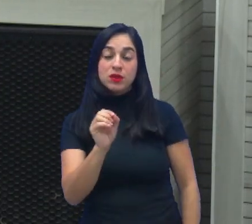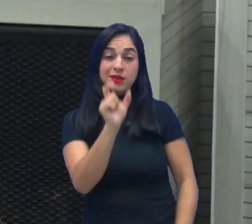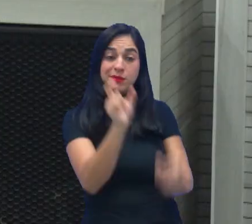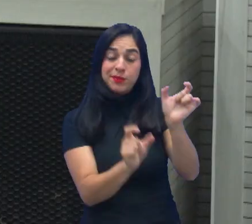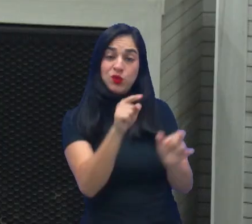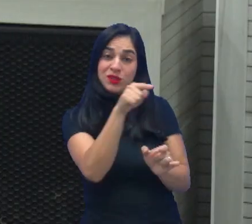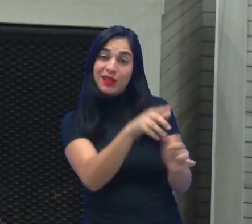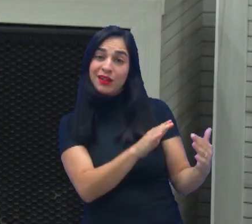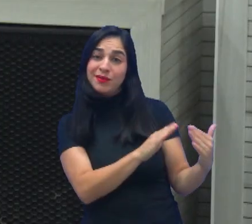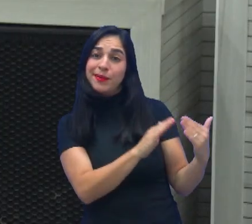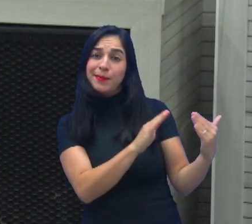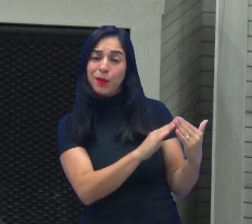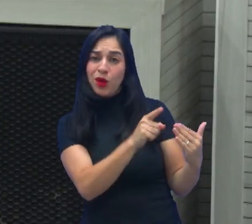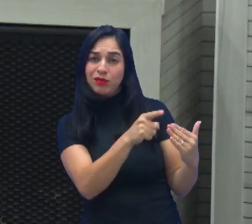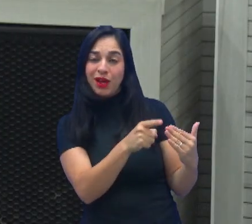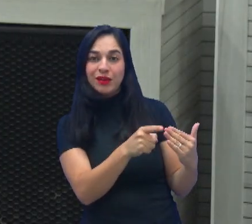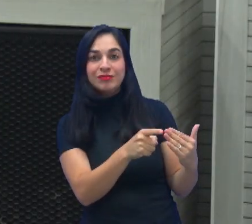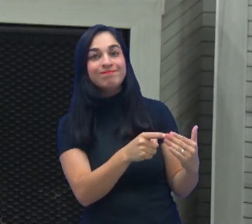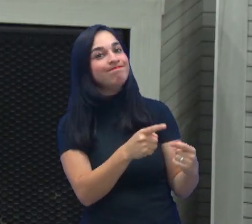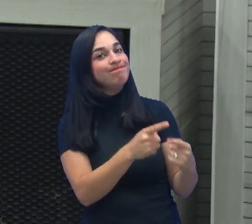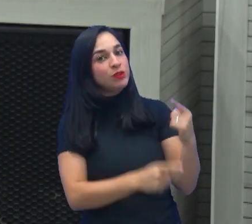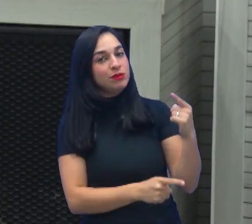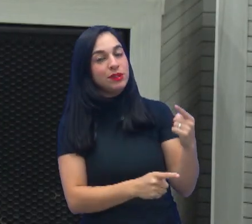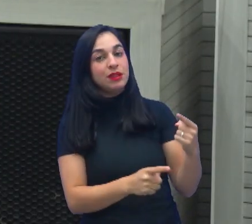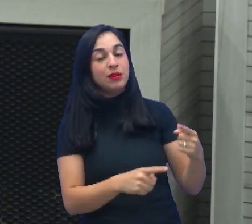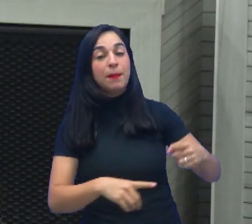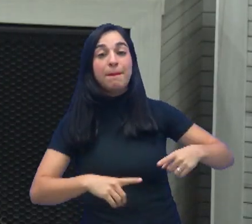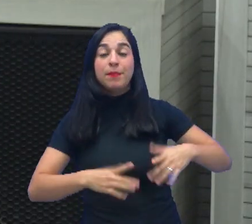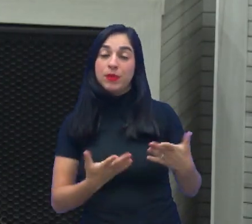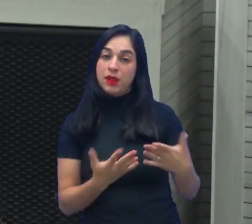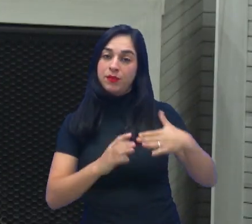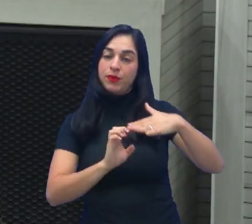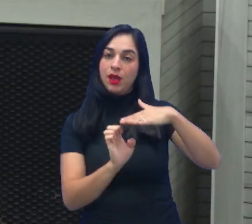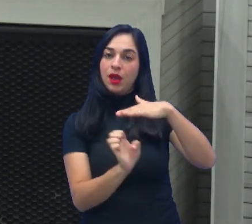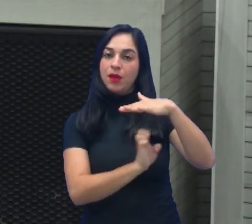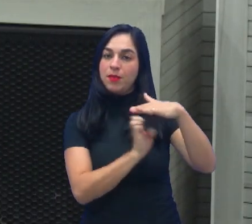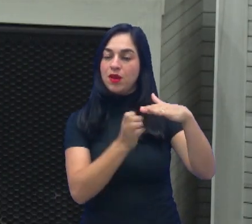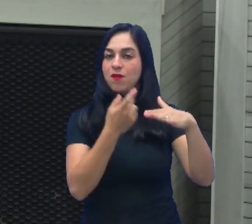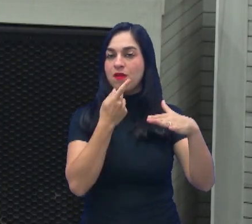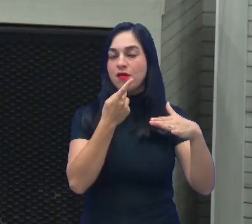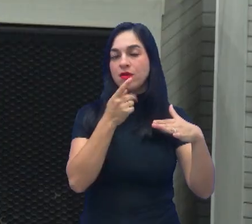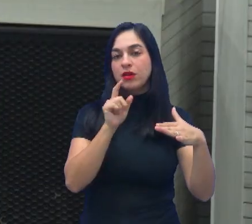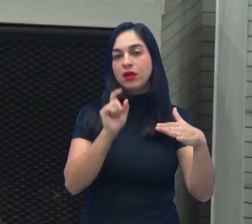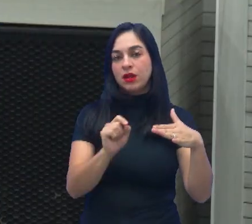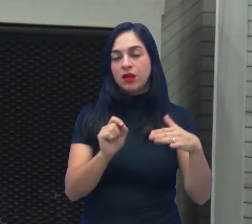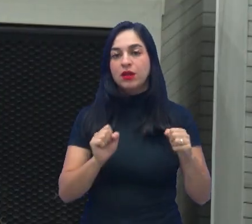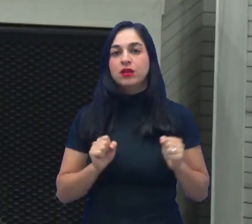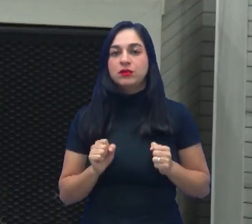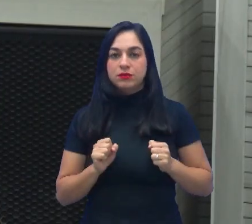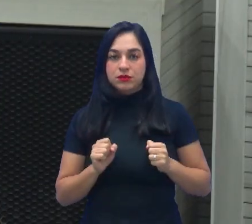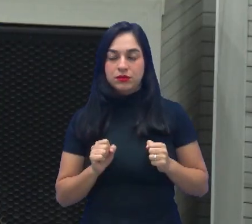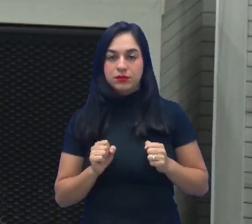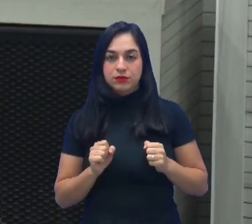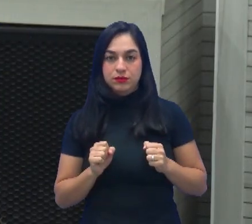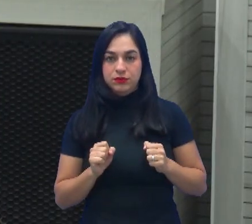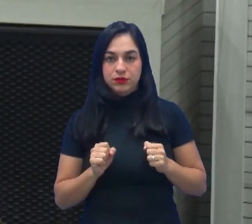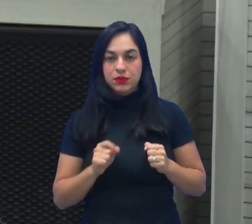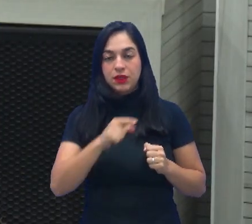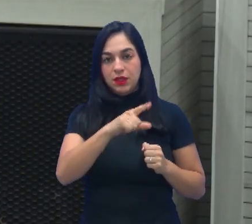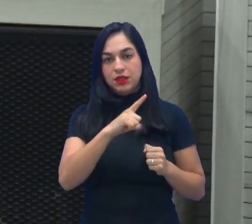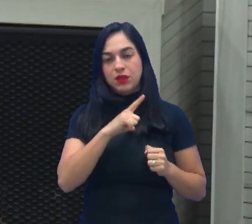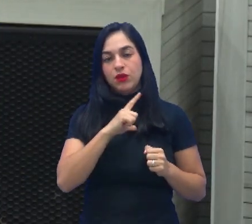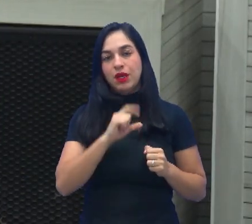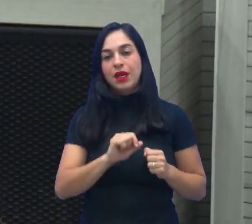e a empresa obteve, por causa da invasão, esse foi o argumento que eles usaram, obteve a isenção, o perdão do